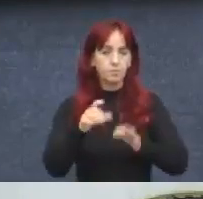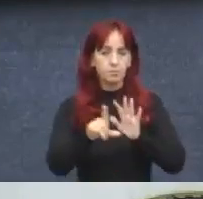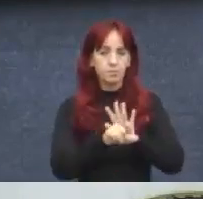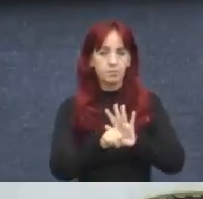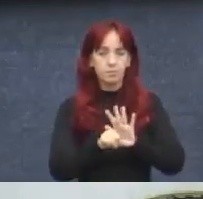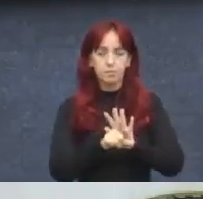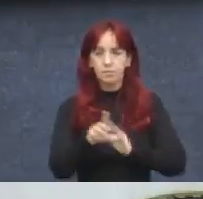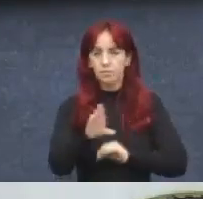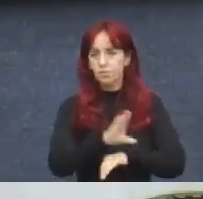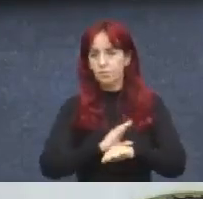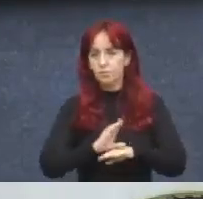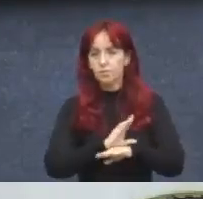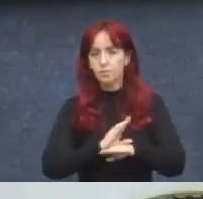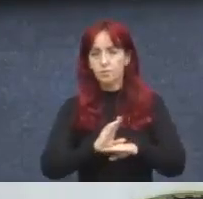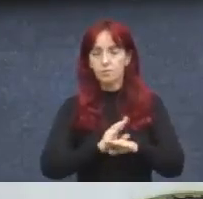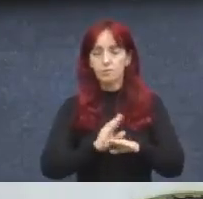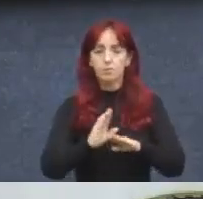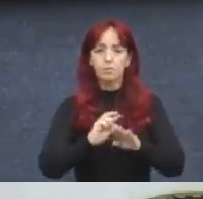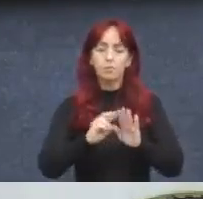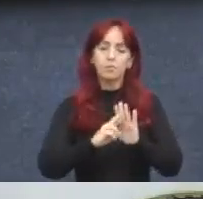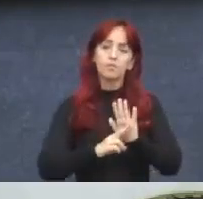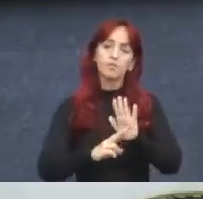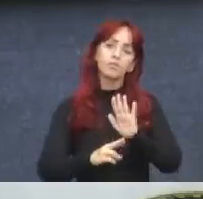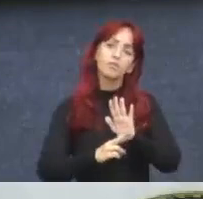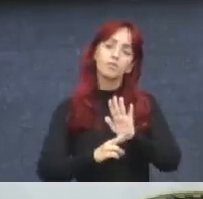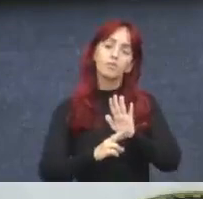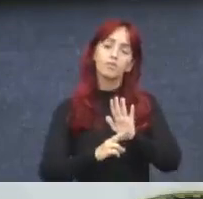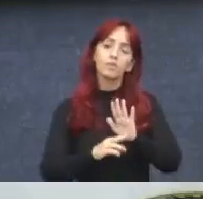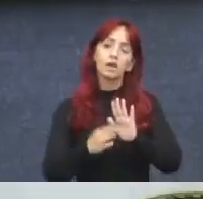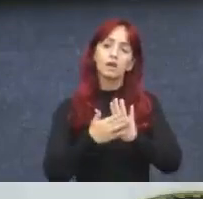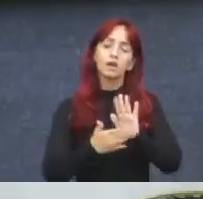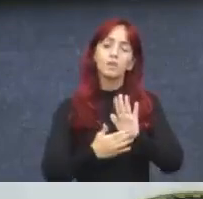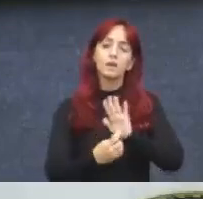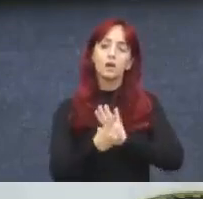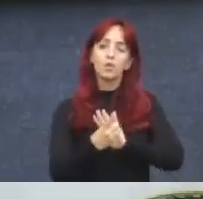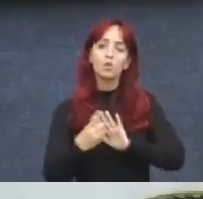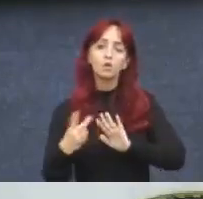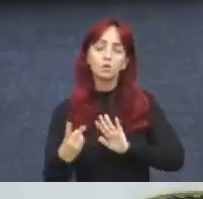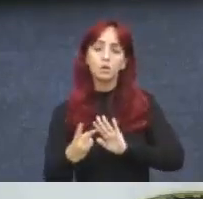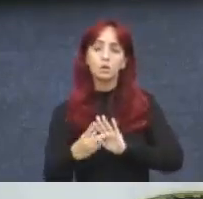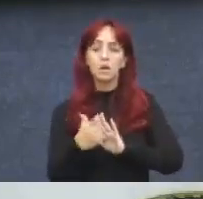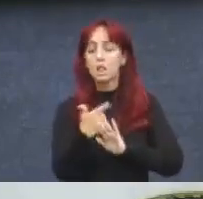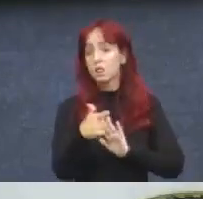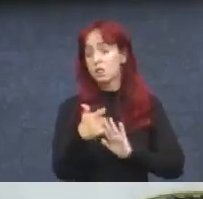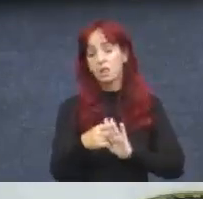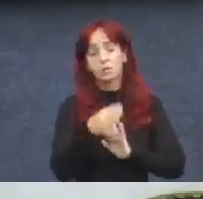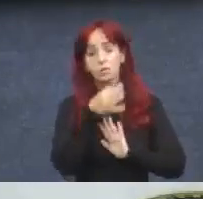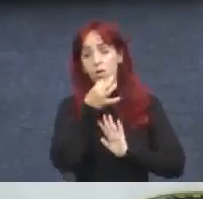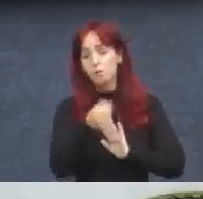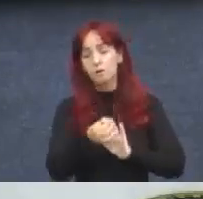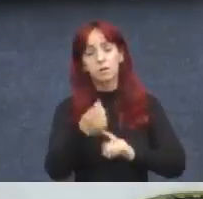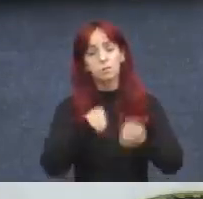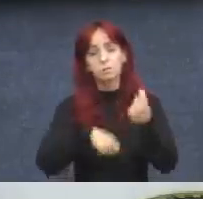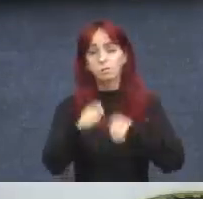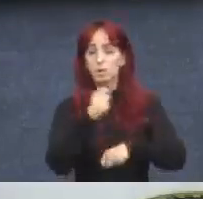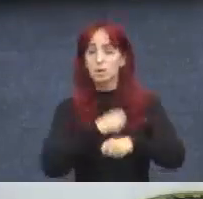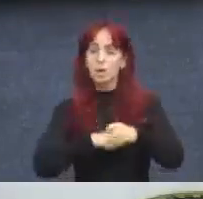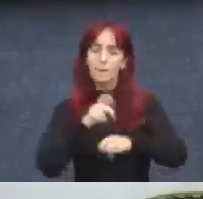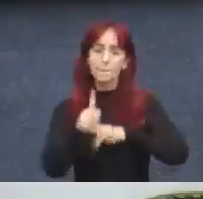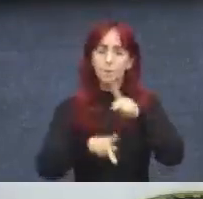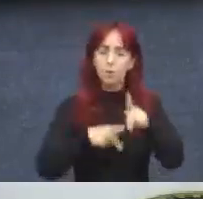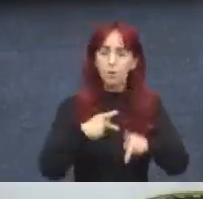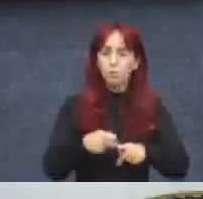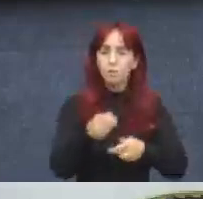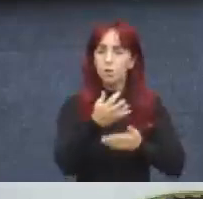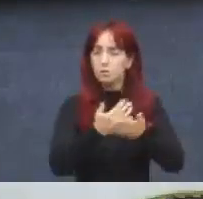justiça, pela constitucionalidade, legalidade e regimentalidade das emendas 1 e 2. Não há parecer na administração pública, orçamento e